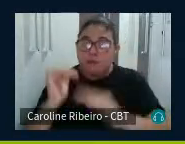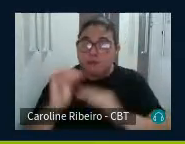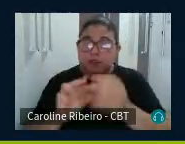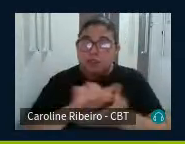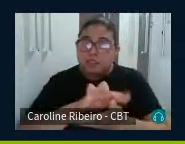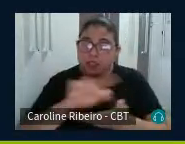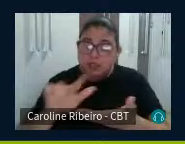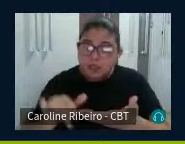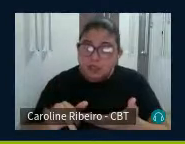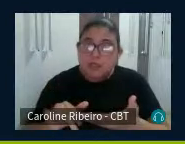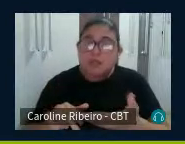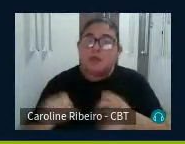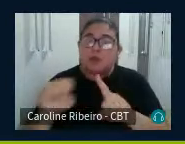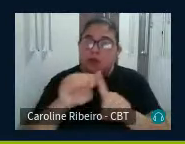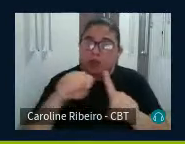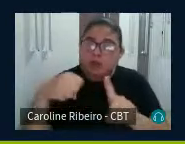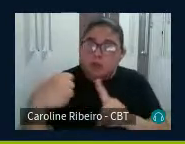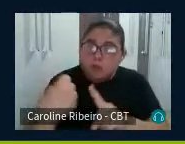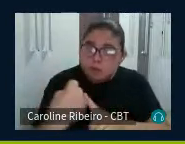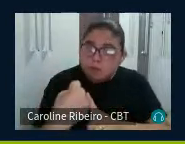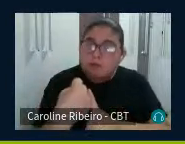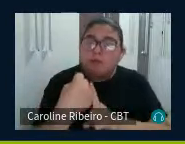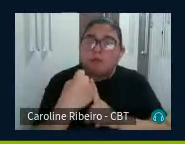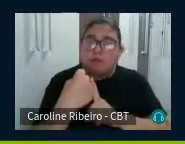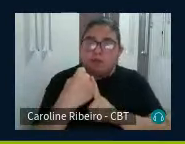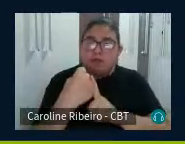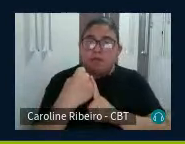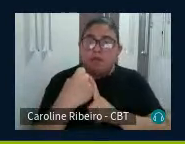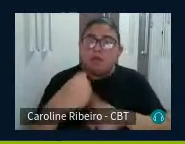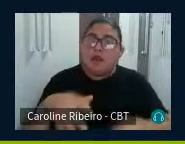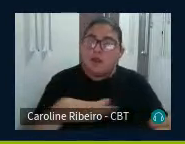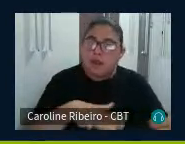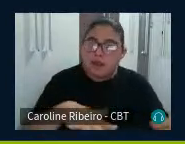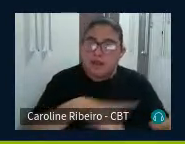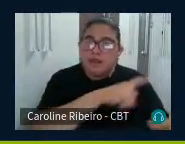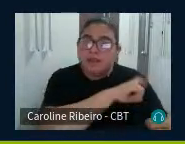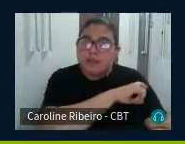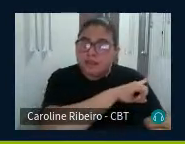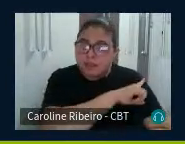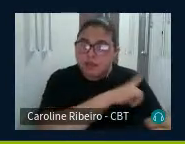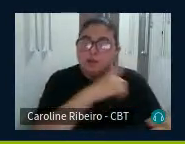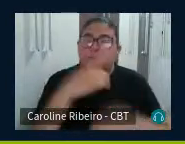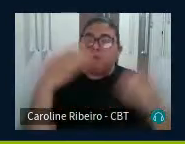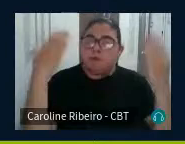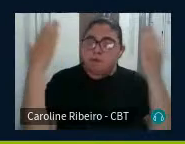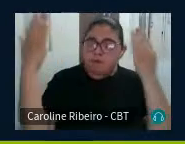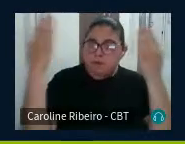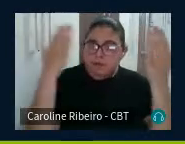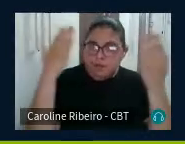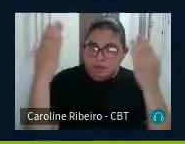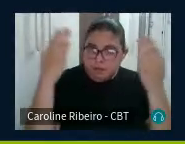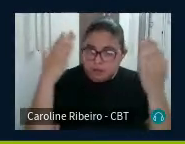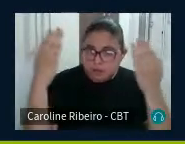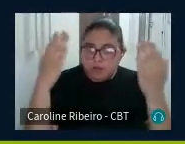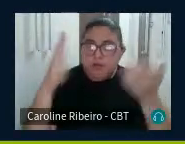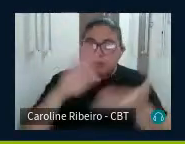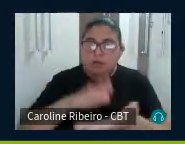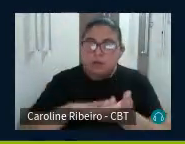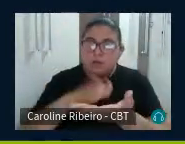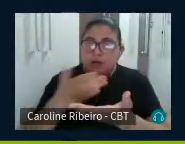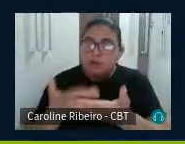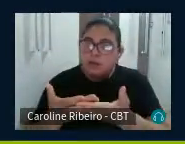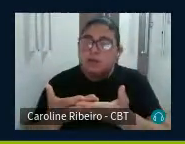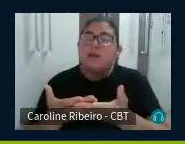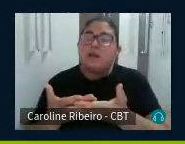por assistentes sociais, pessoas da área da saúde, psicóloga, tradutoras,